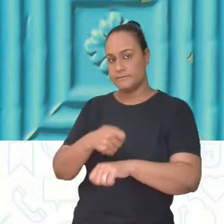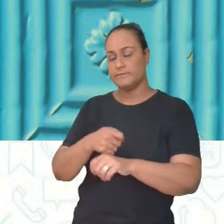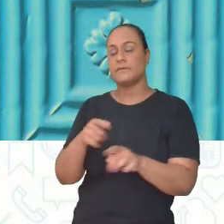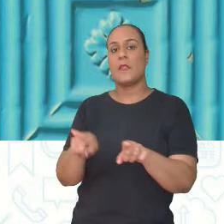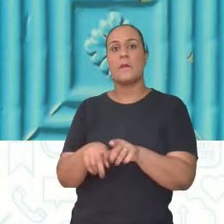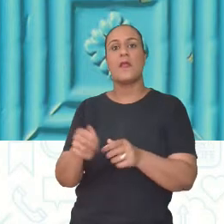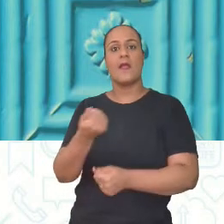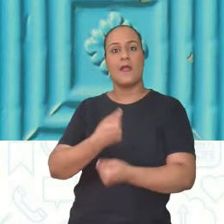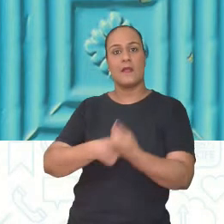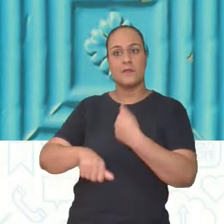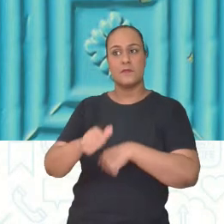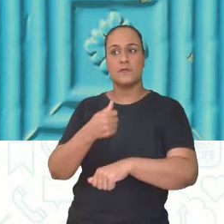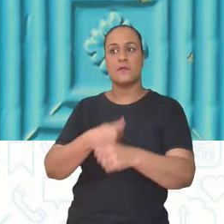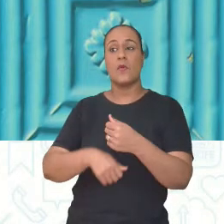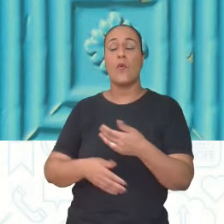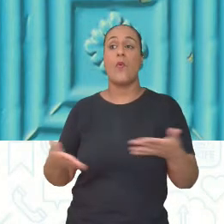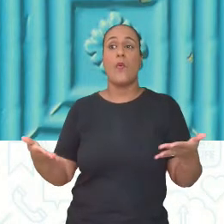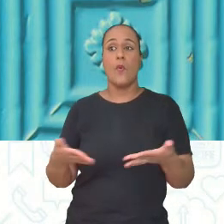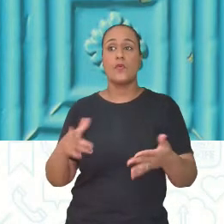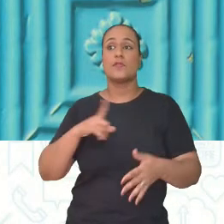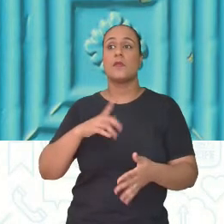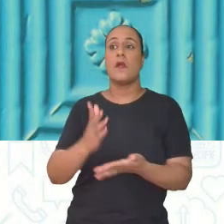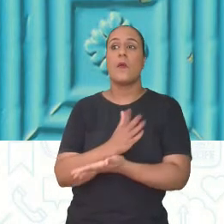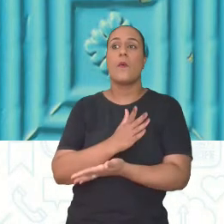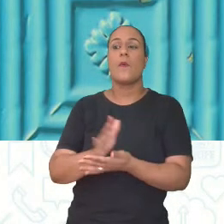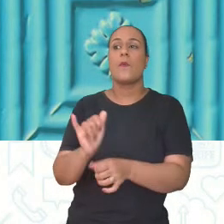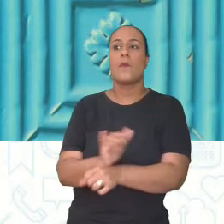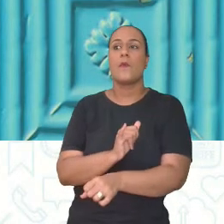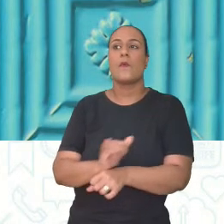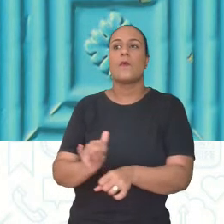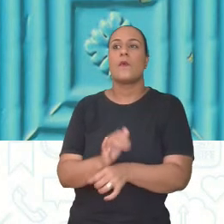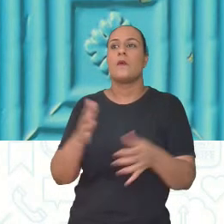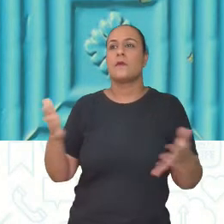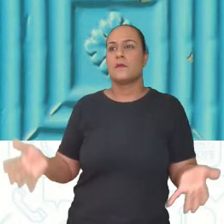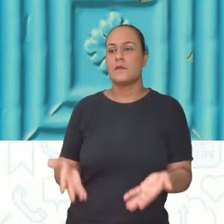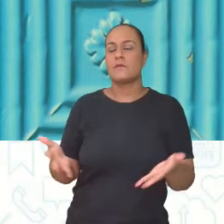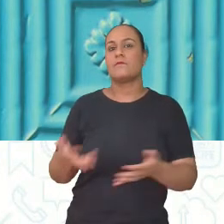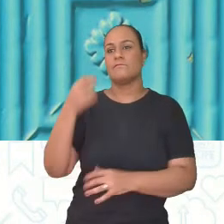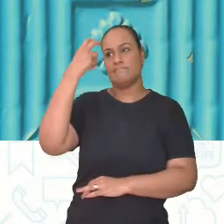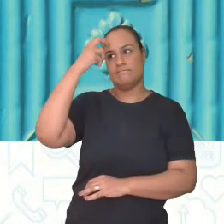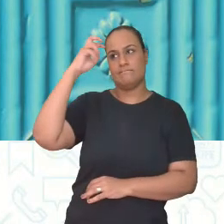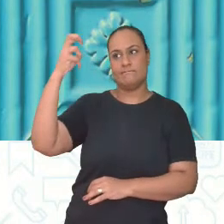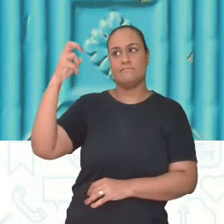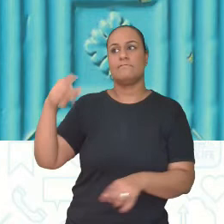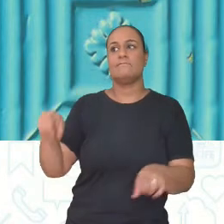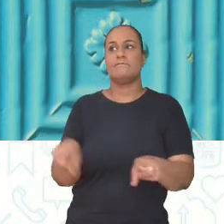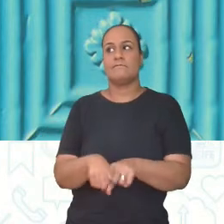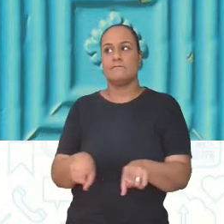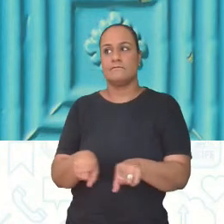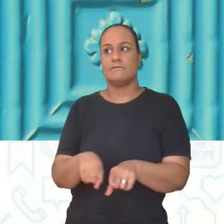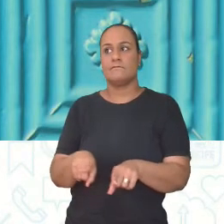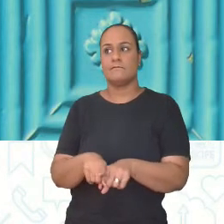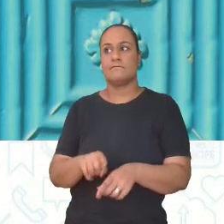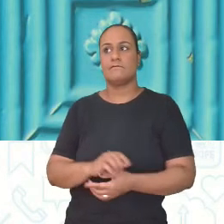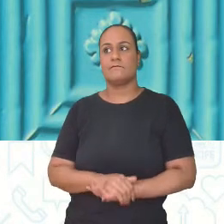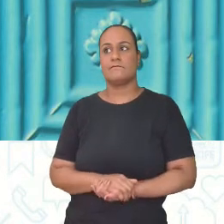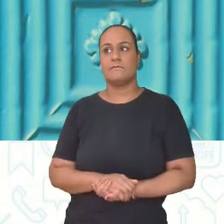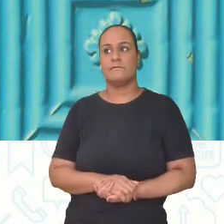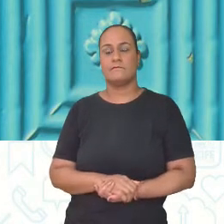anterior. Hoje a gente vai ver que algumas medidas de incentivo à cultura também foram